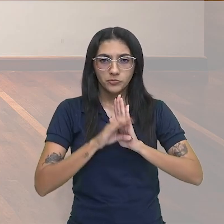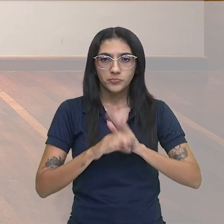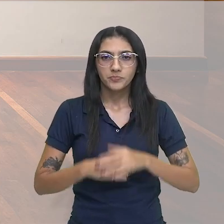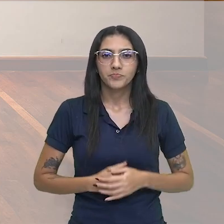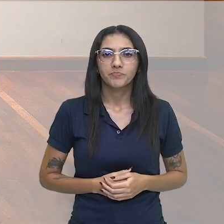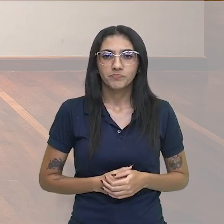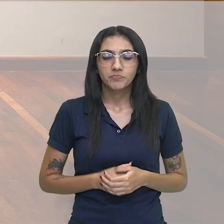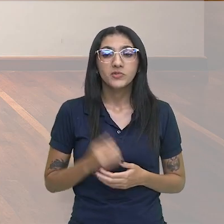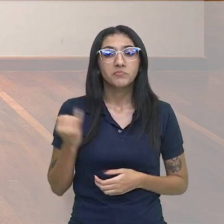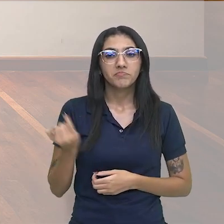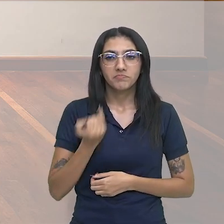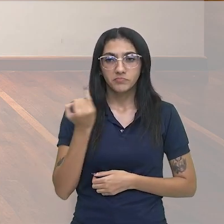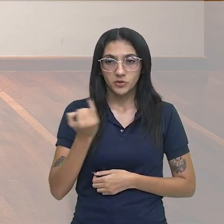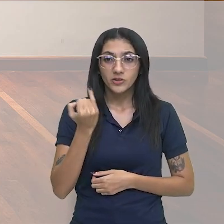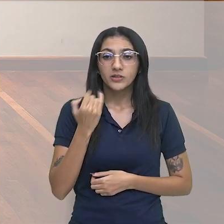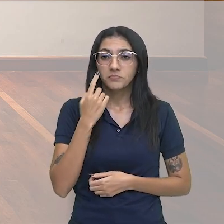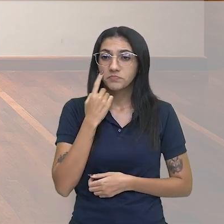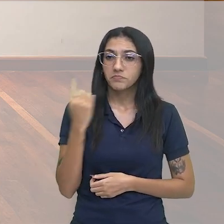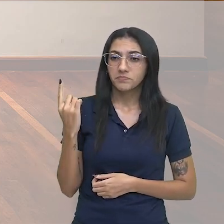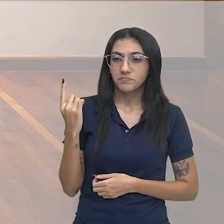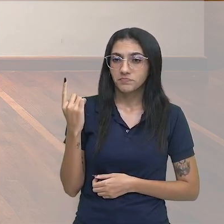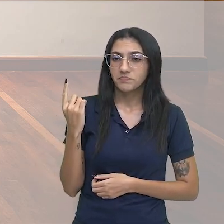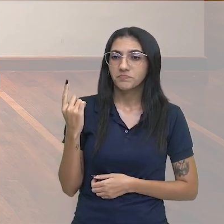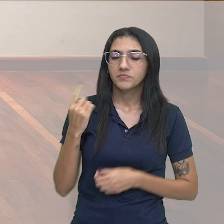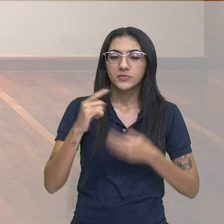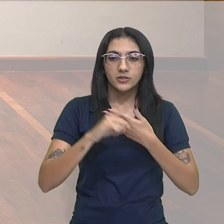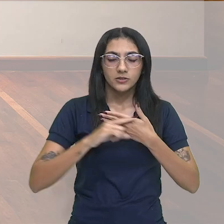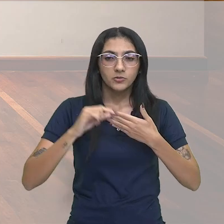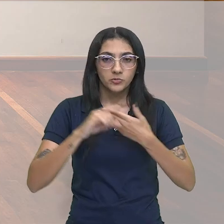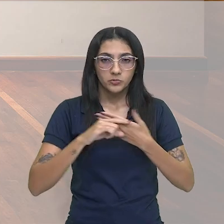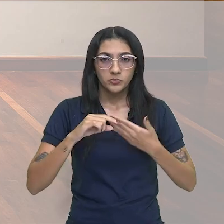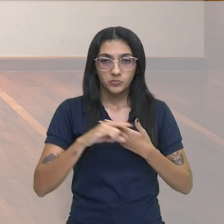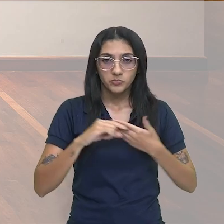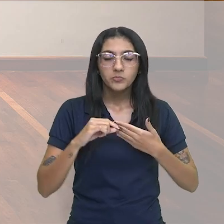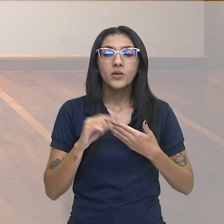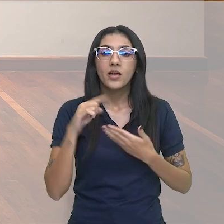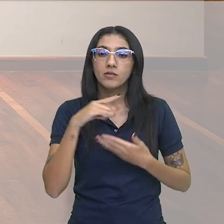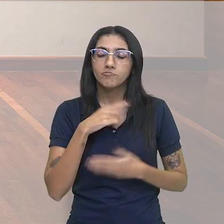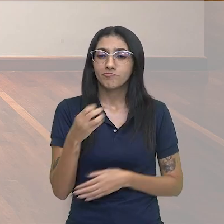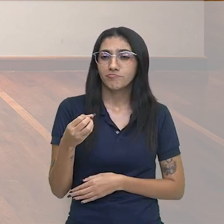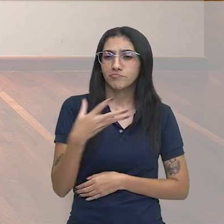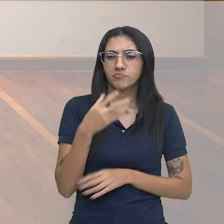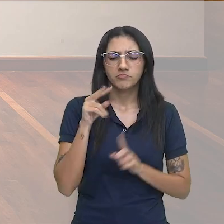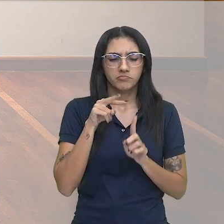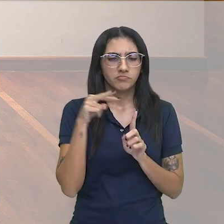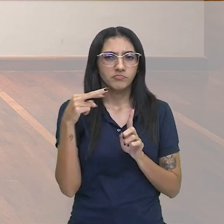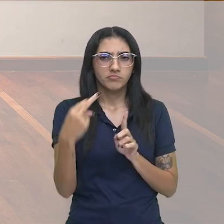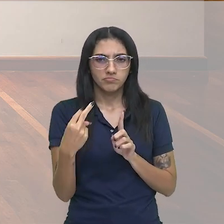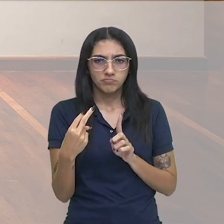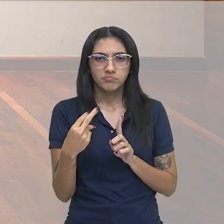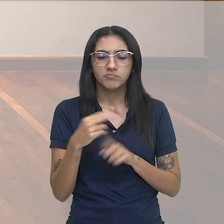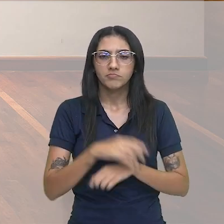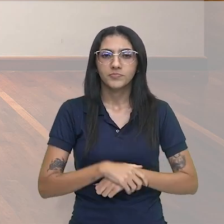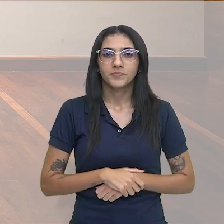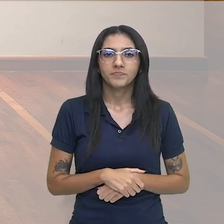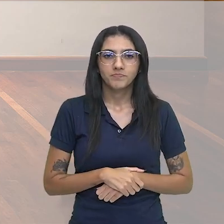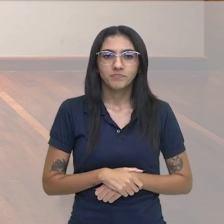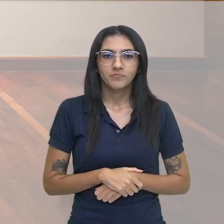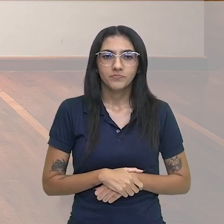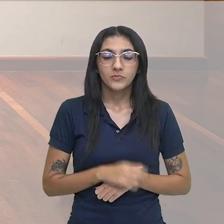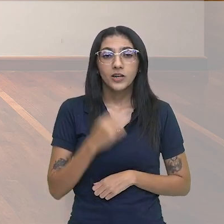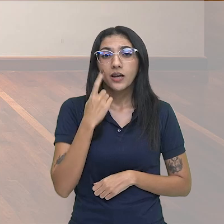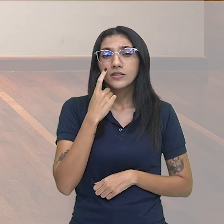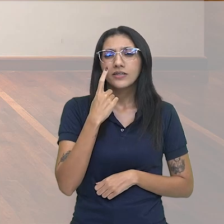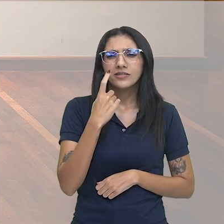Então, importante, né, esse outro autor, que traz aí uma nova visão de sociedade. Interessante como